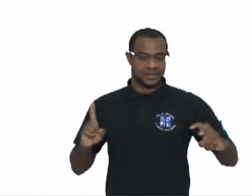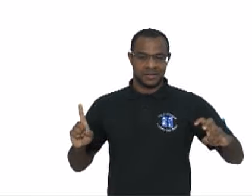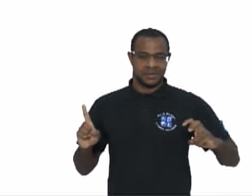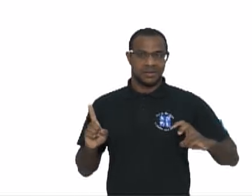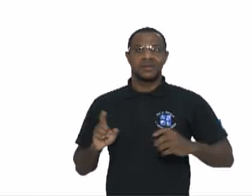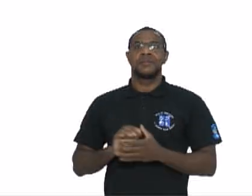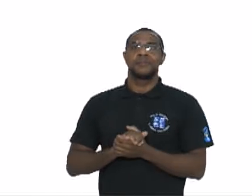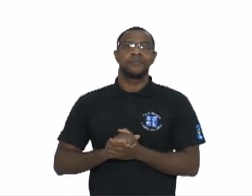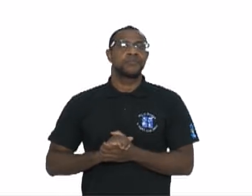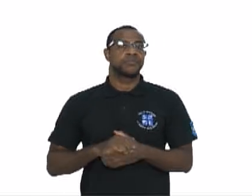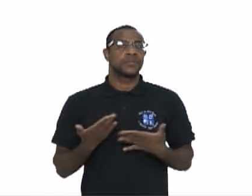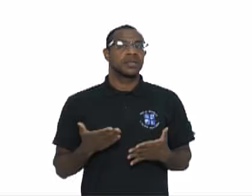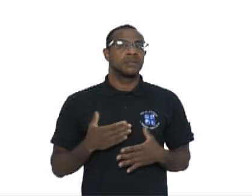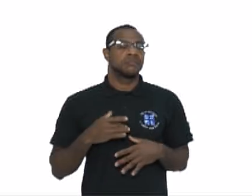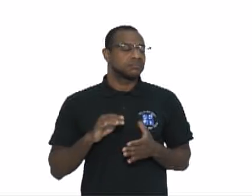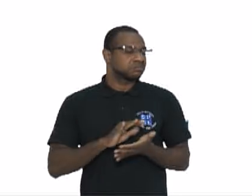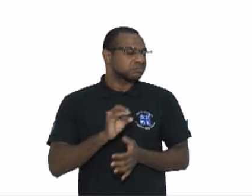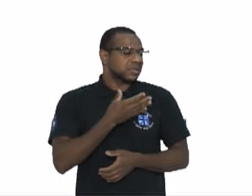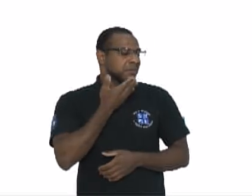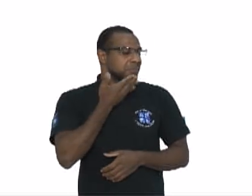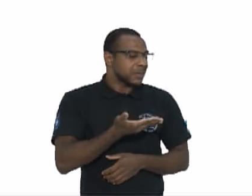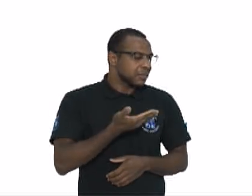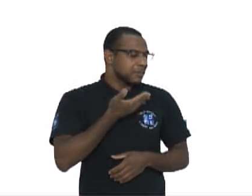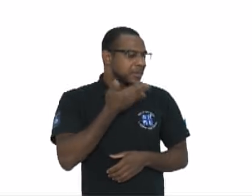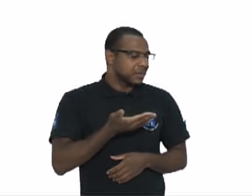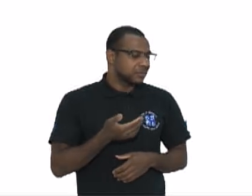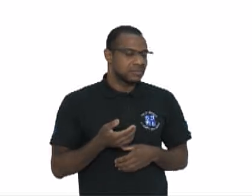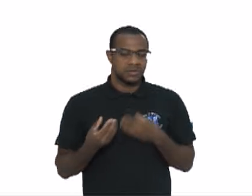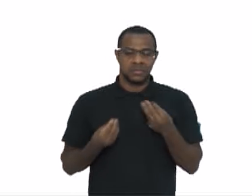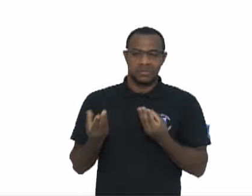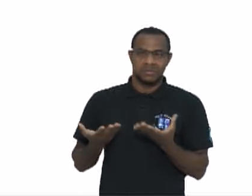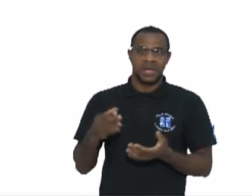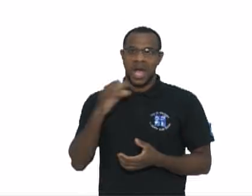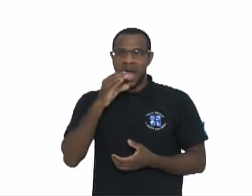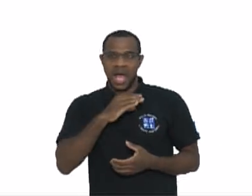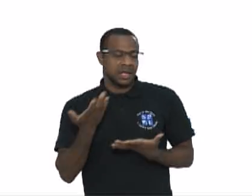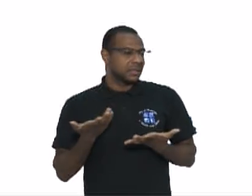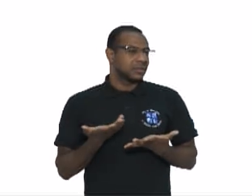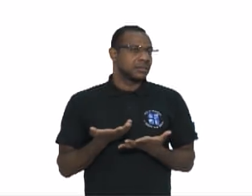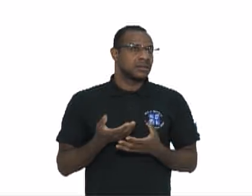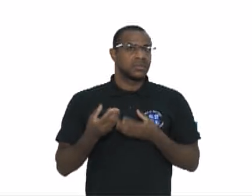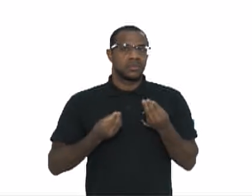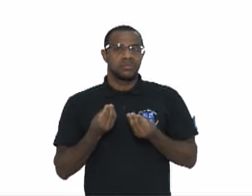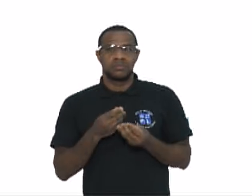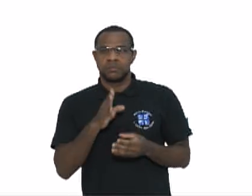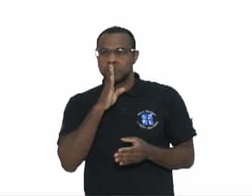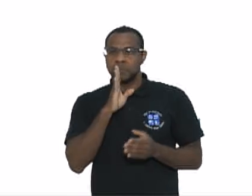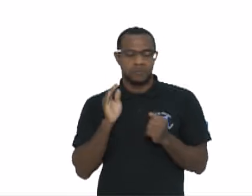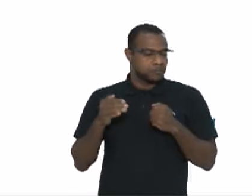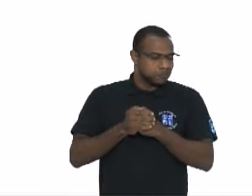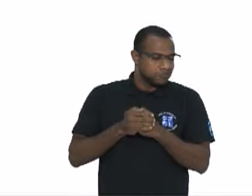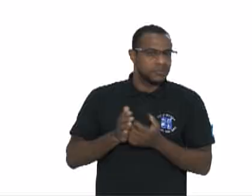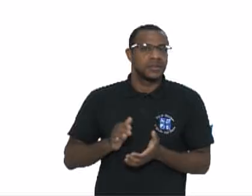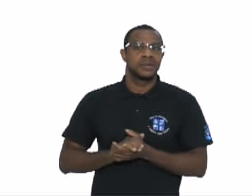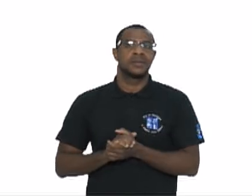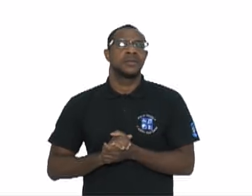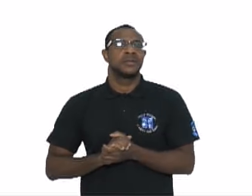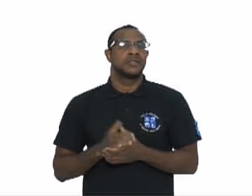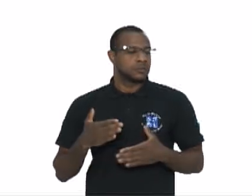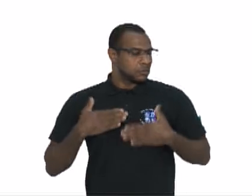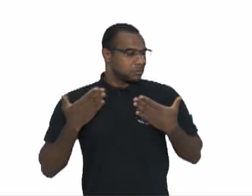sem falar, eles se pediam. Pediam-se com urgência, com encabulamento,